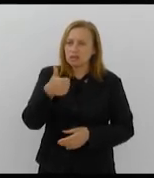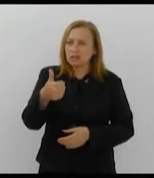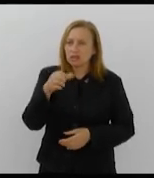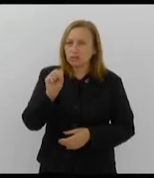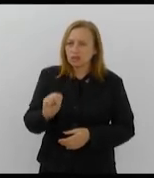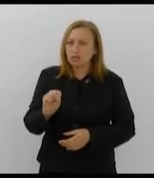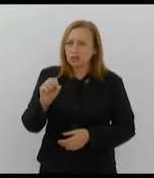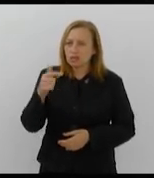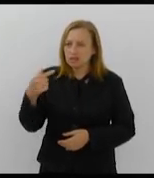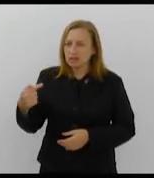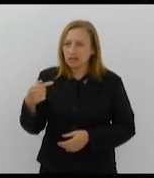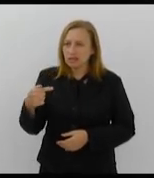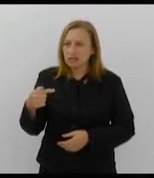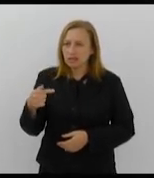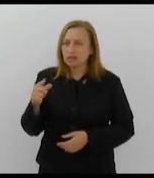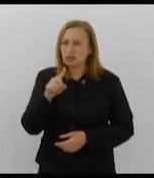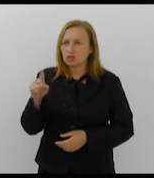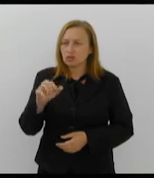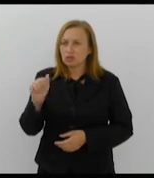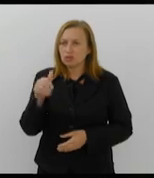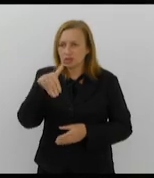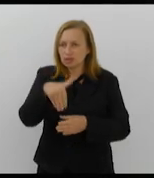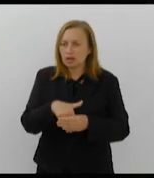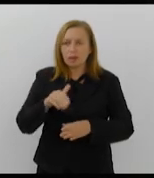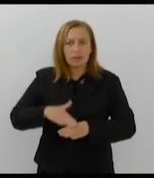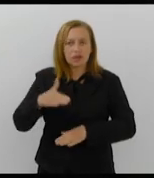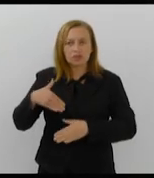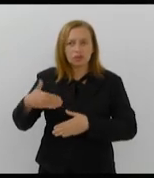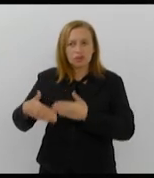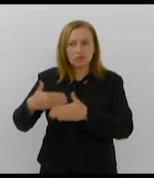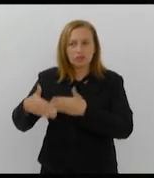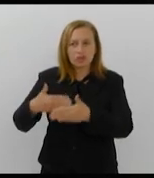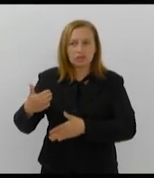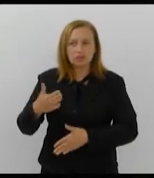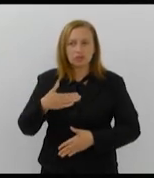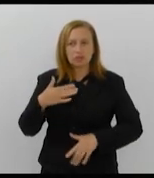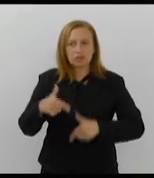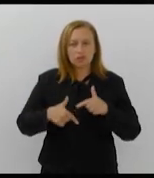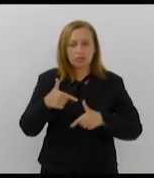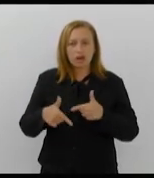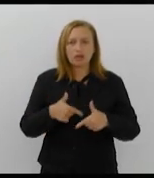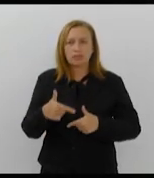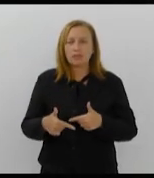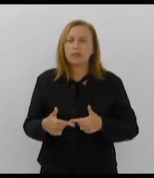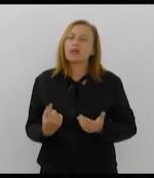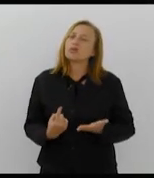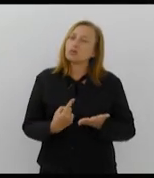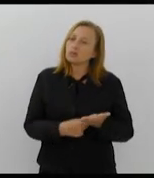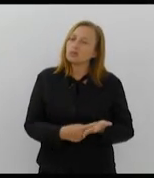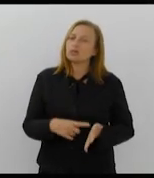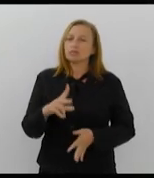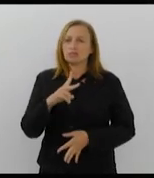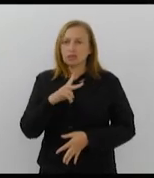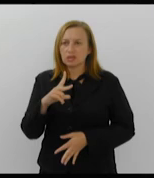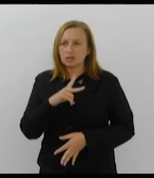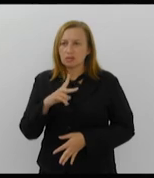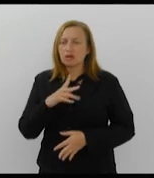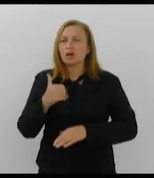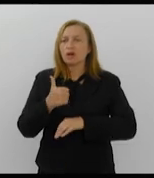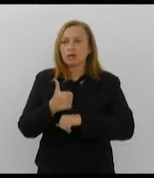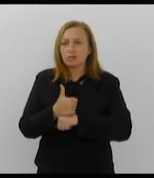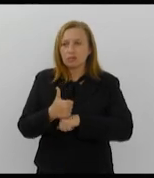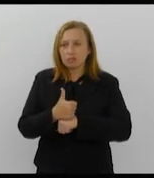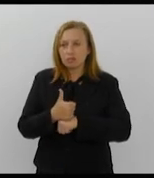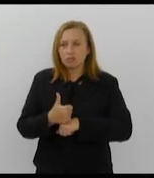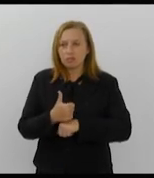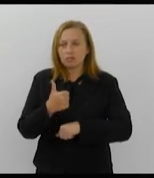zona eleitoral. Foi mais do que um avanço na minha carreira, foi um compromisso pessoal e profissional com o Estado que agora